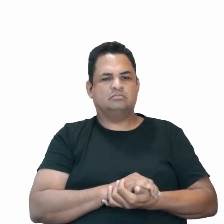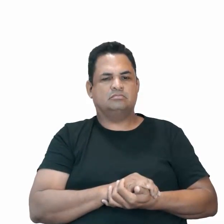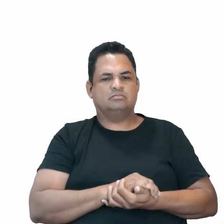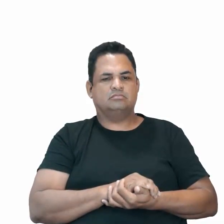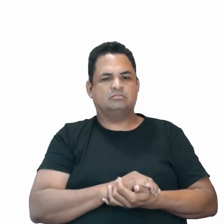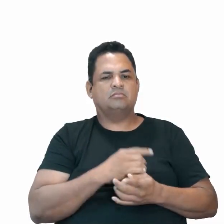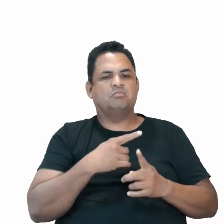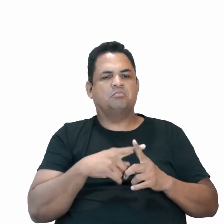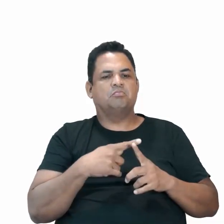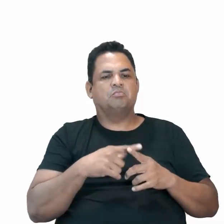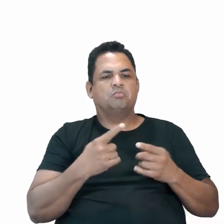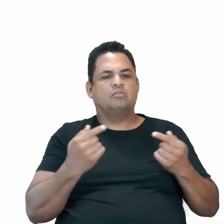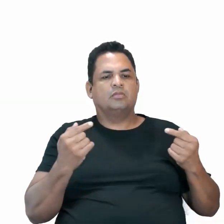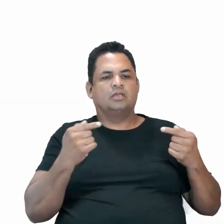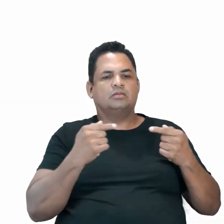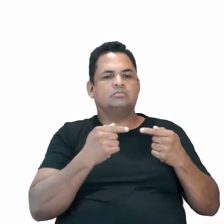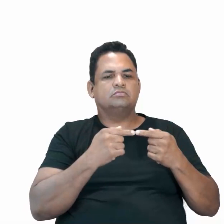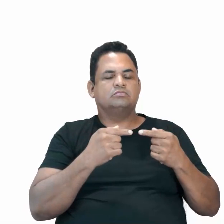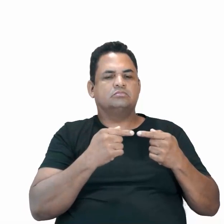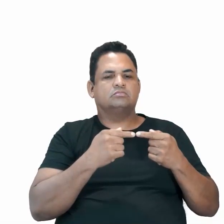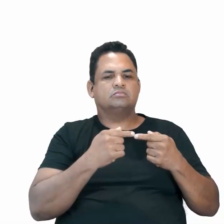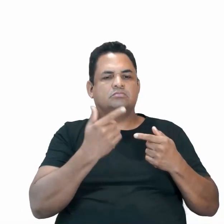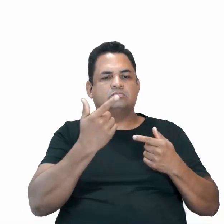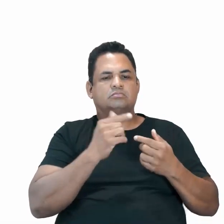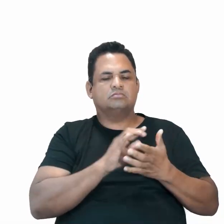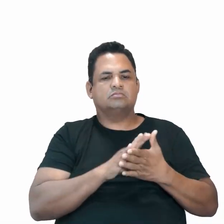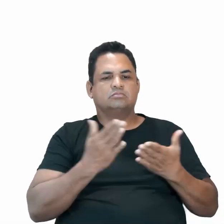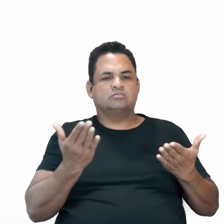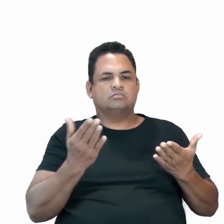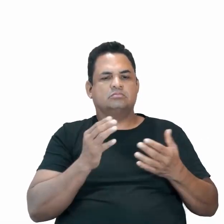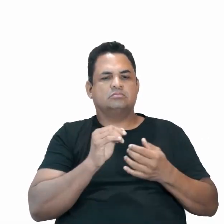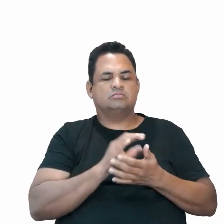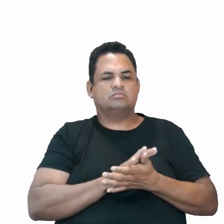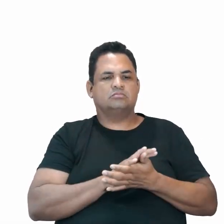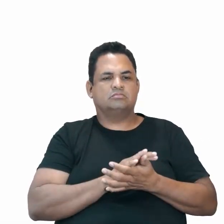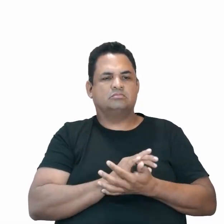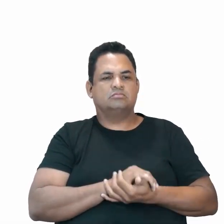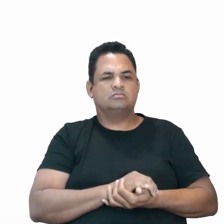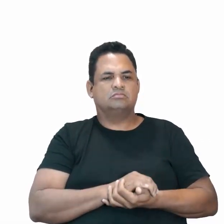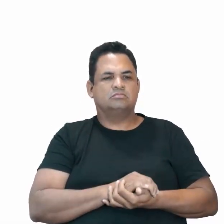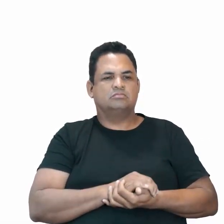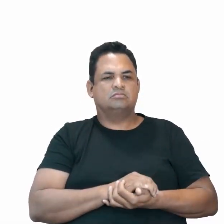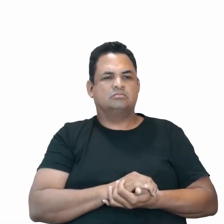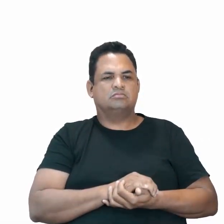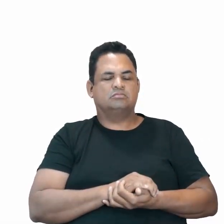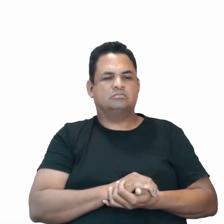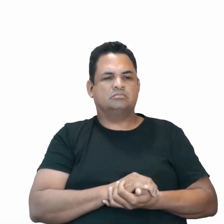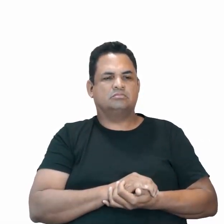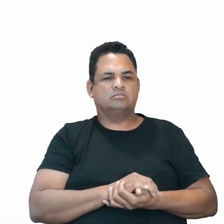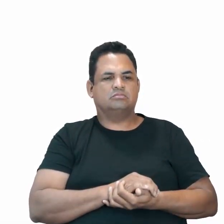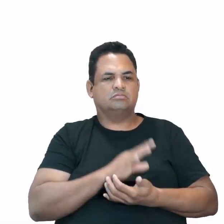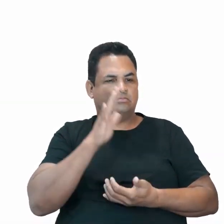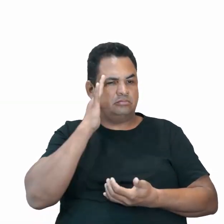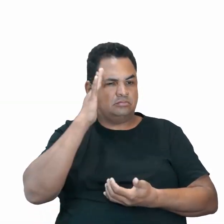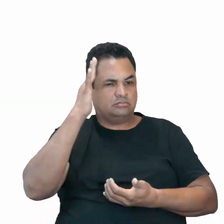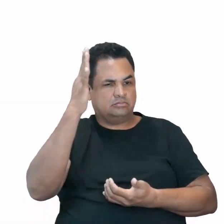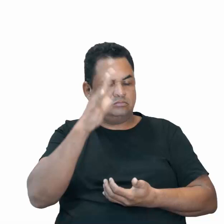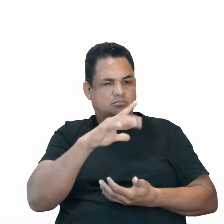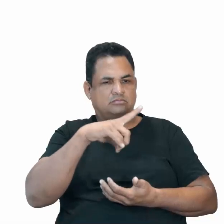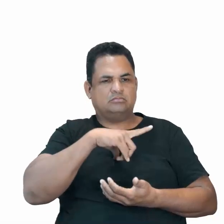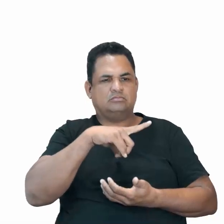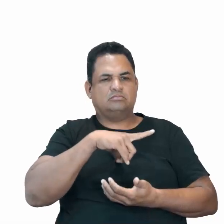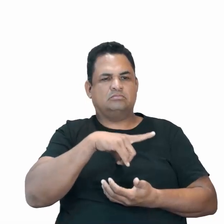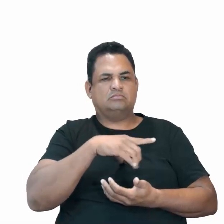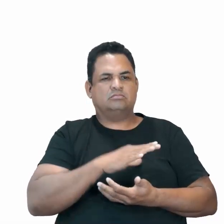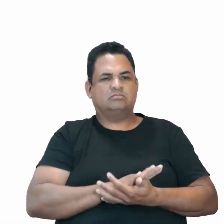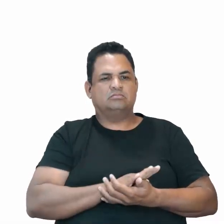quê? Porque tem alguns efeitos aqui que é meio complicado fazer, mas vamos fazer um bem simples. Imagina aqui que eu tenho, já que eu estou